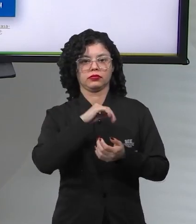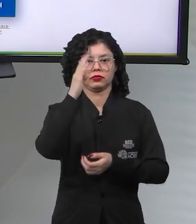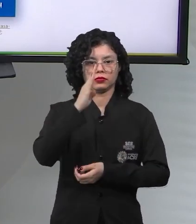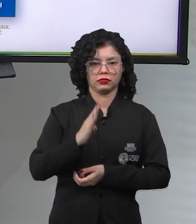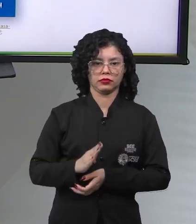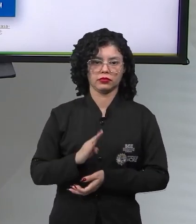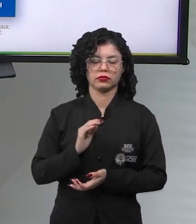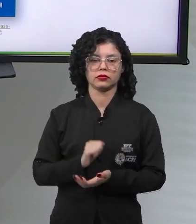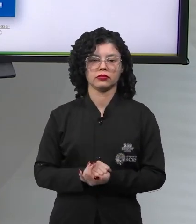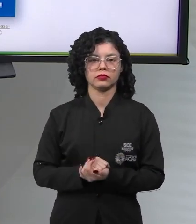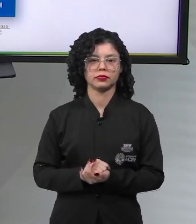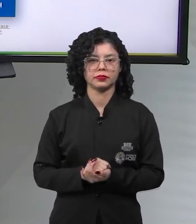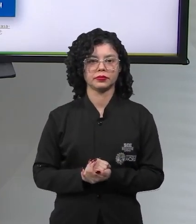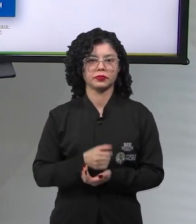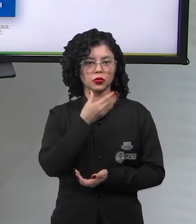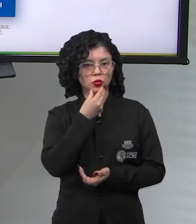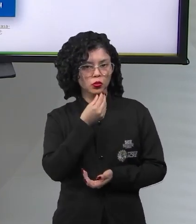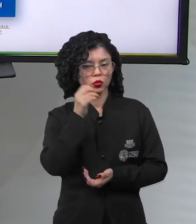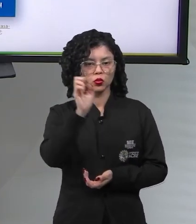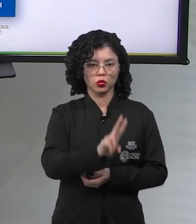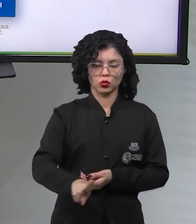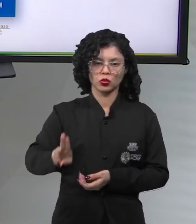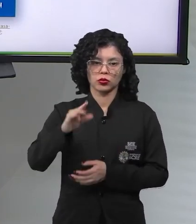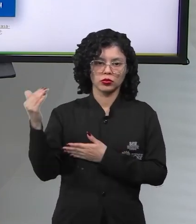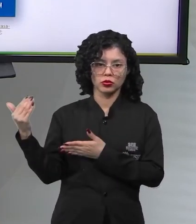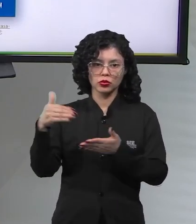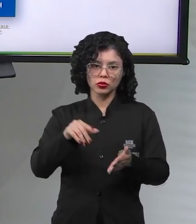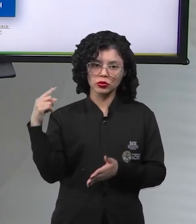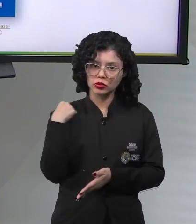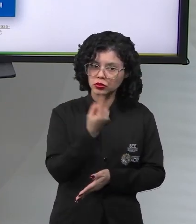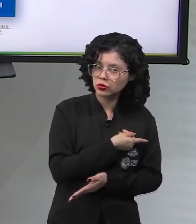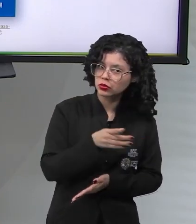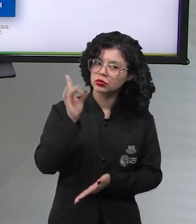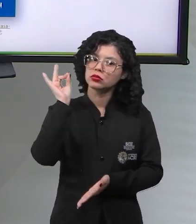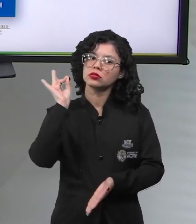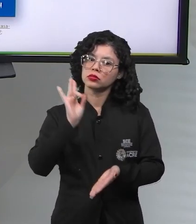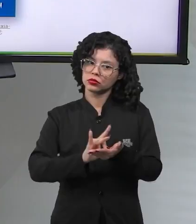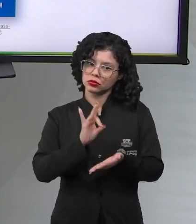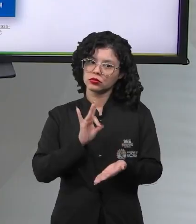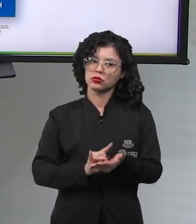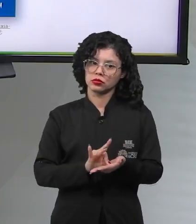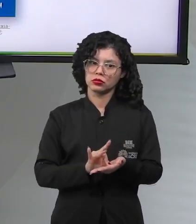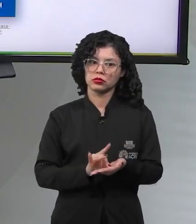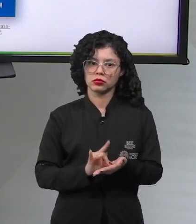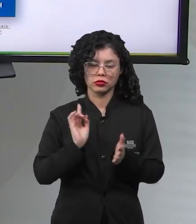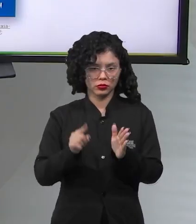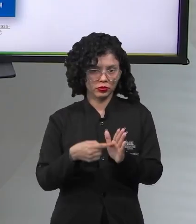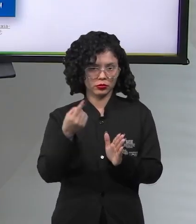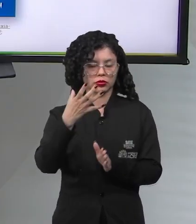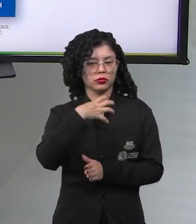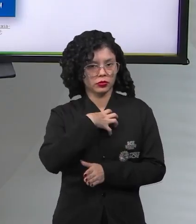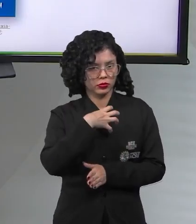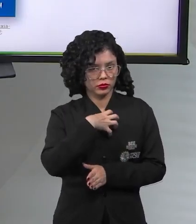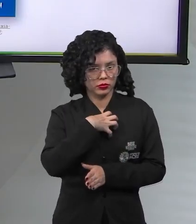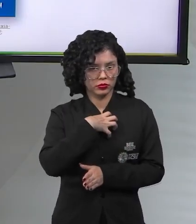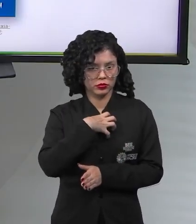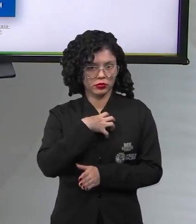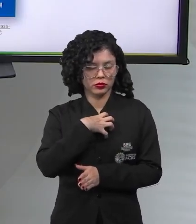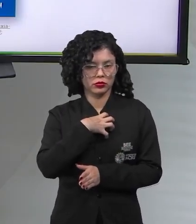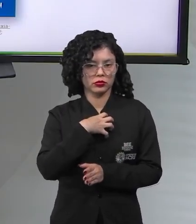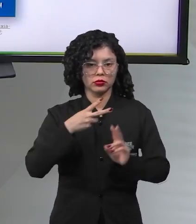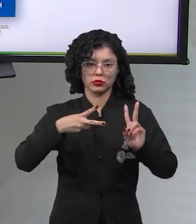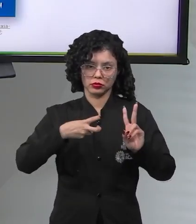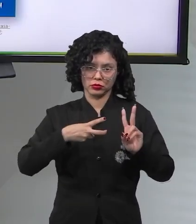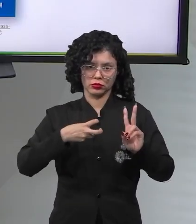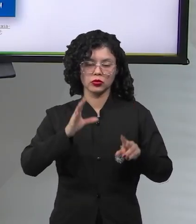então o homem europeu chegou até a nossa realidade, então, em um primeiro momento, era o indígena